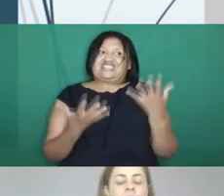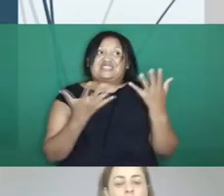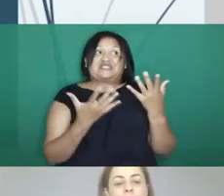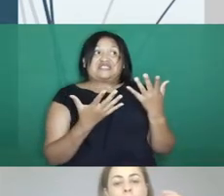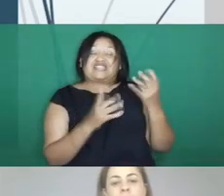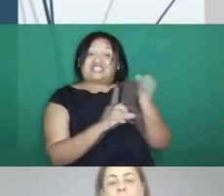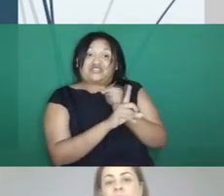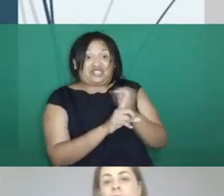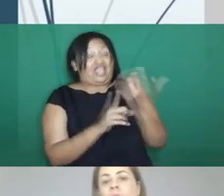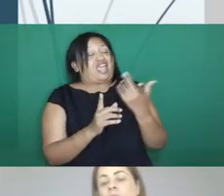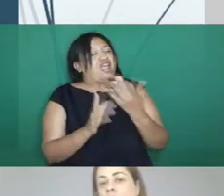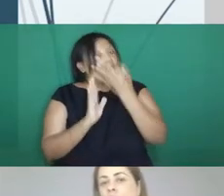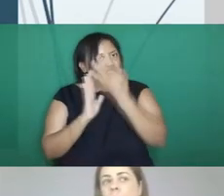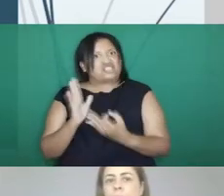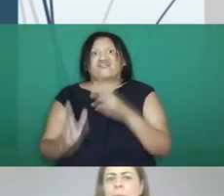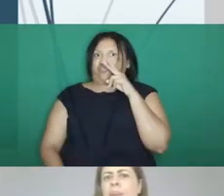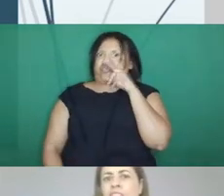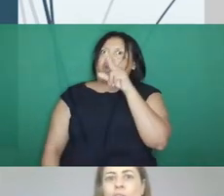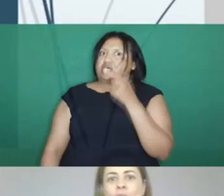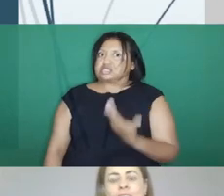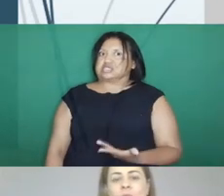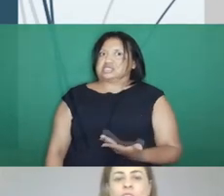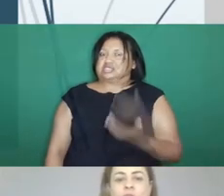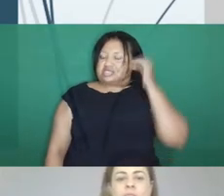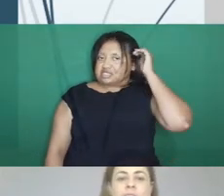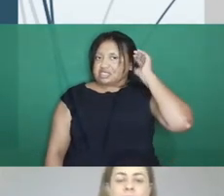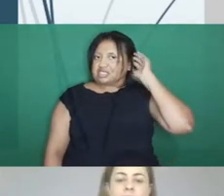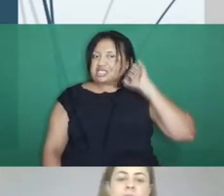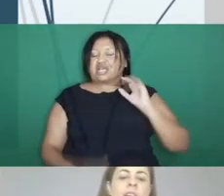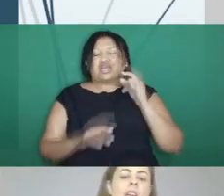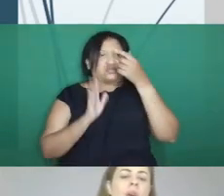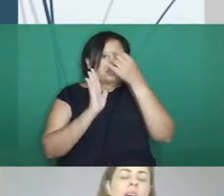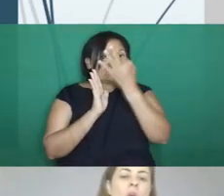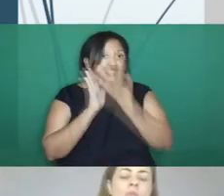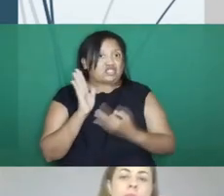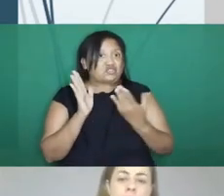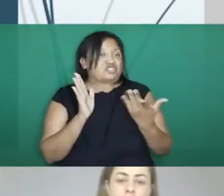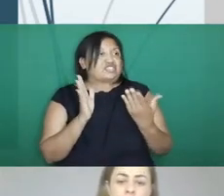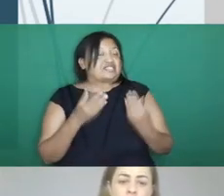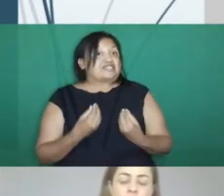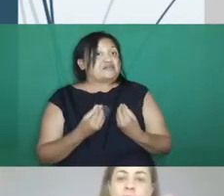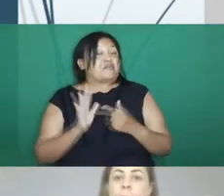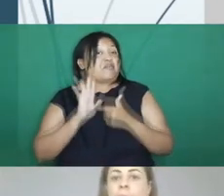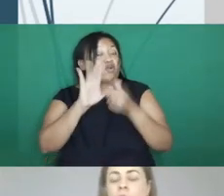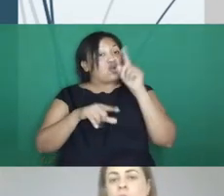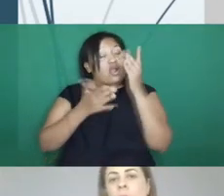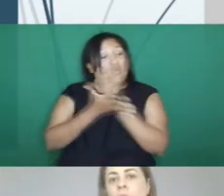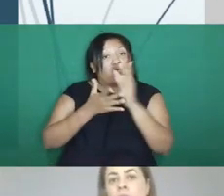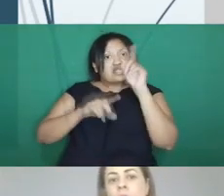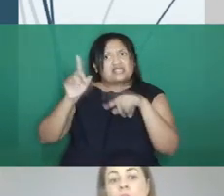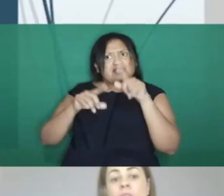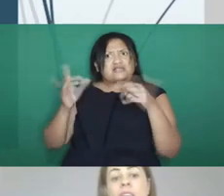então perceba que é um texto bem forte né um texto que traz não é algumas alguns elementos